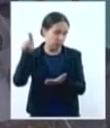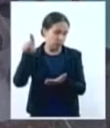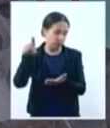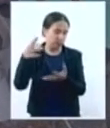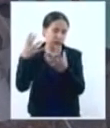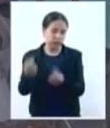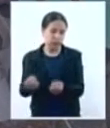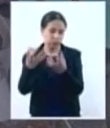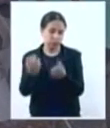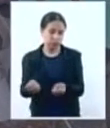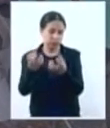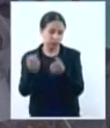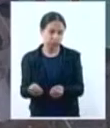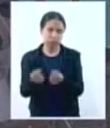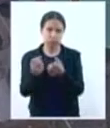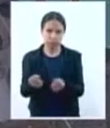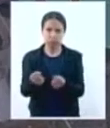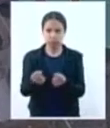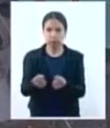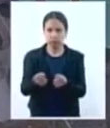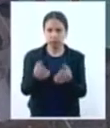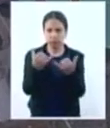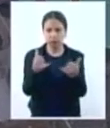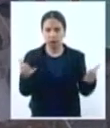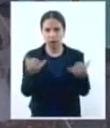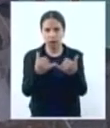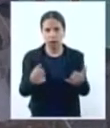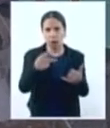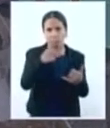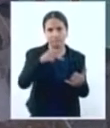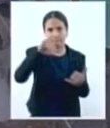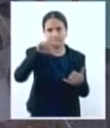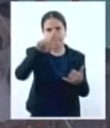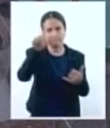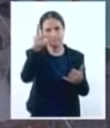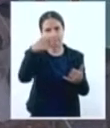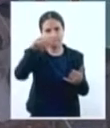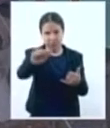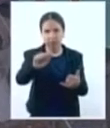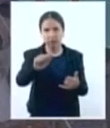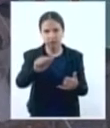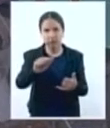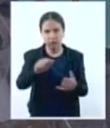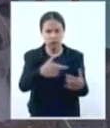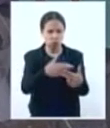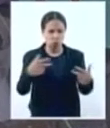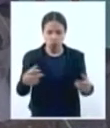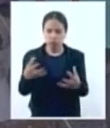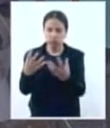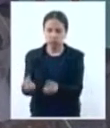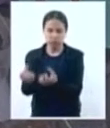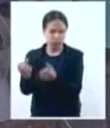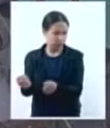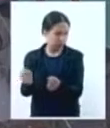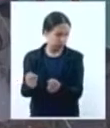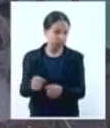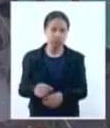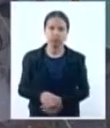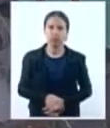aqueles objetos eletrônicos ali descartáveis, eu tinha, por exemplo, eu não tinha nem condição, né, com condução.